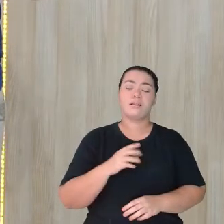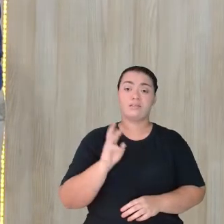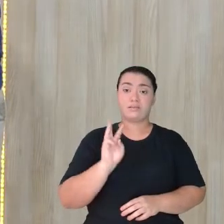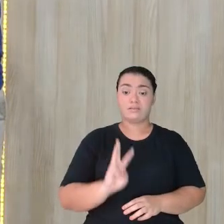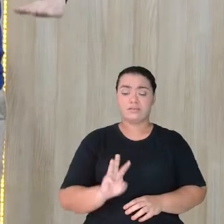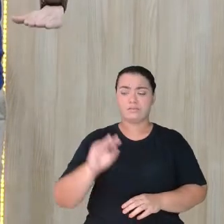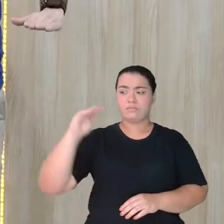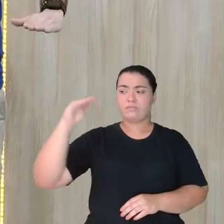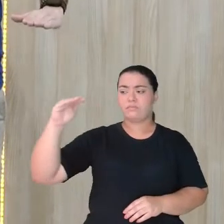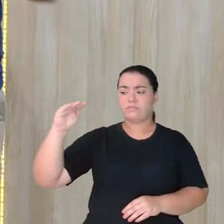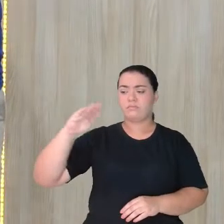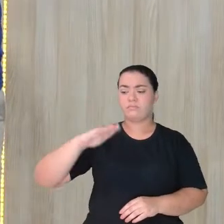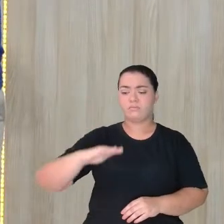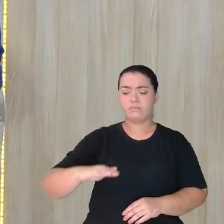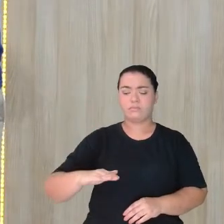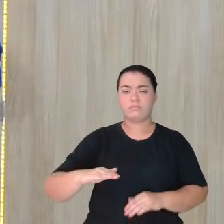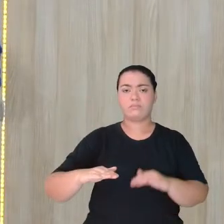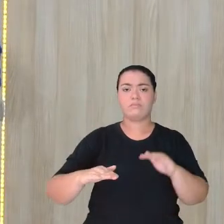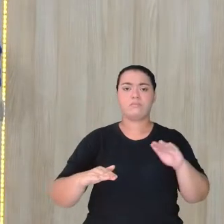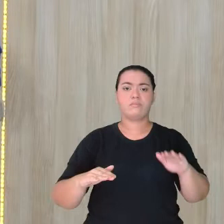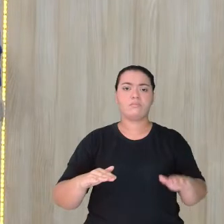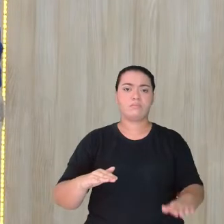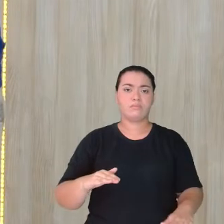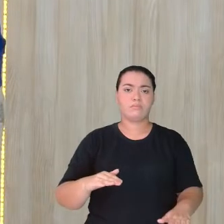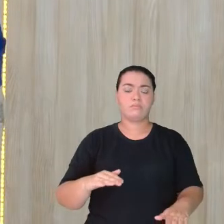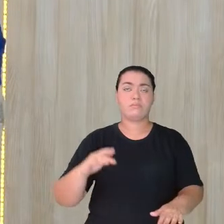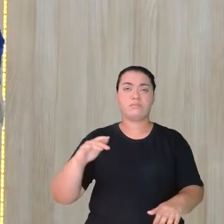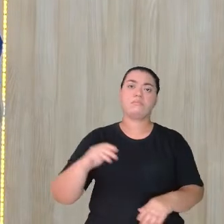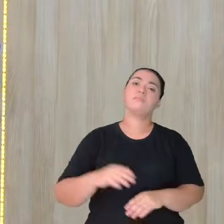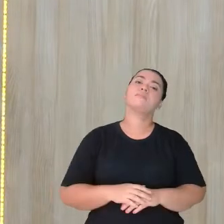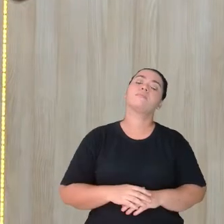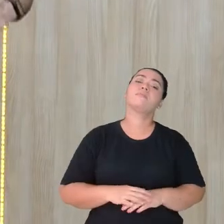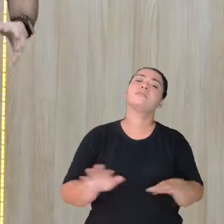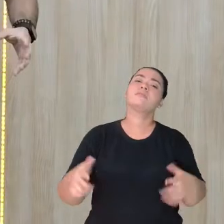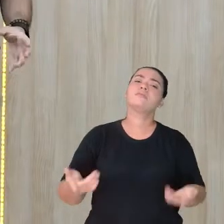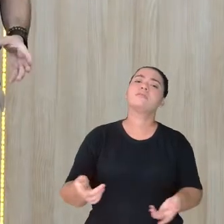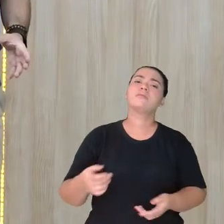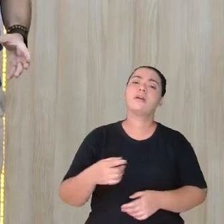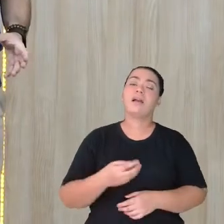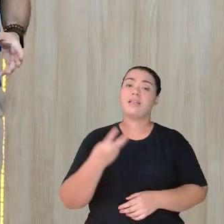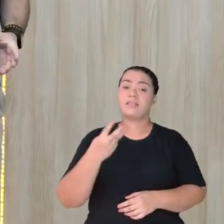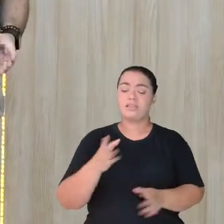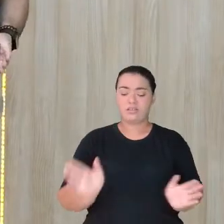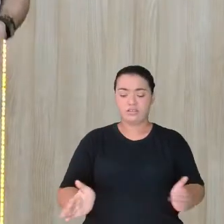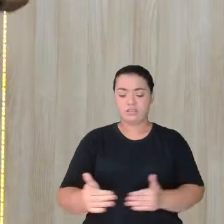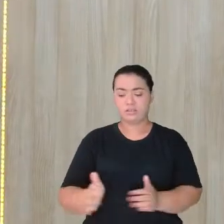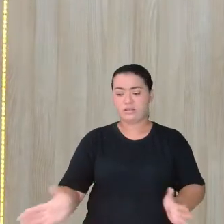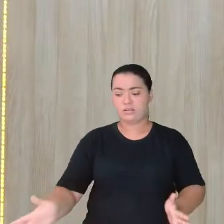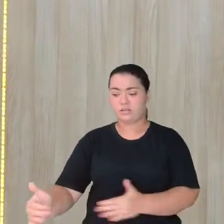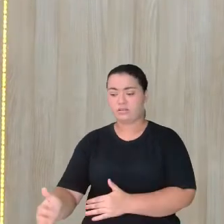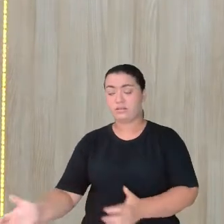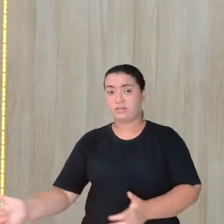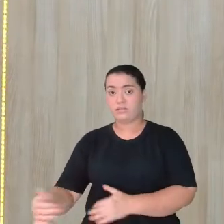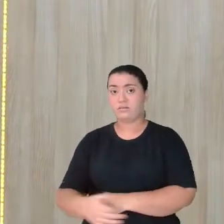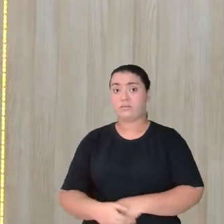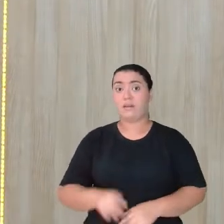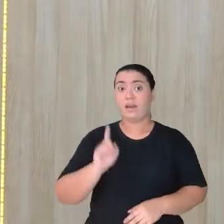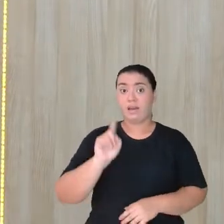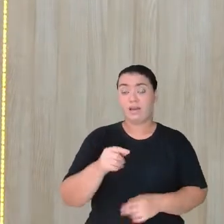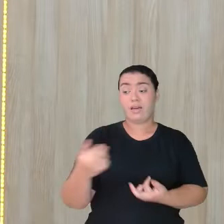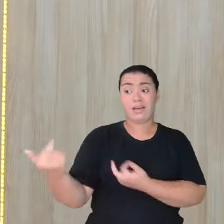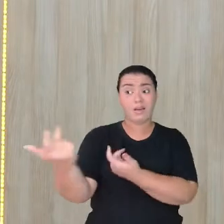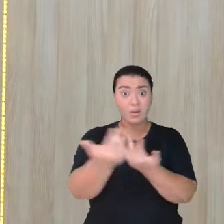um guri menorzinho, um de estatura média e um maiorzinho, né? E você tem três caixotes, né? Dentro do princípio